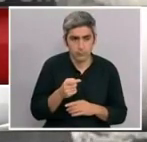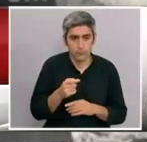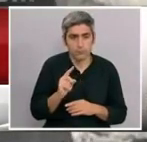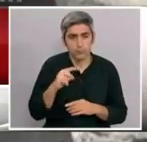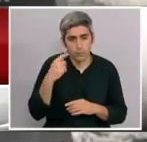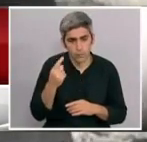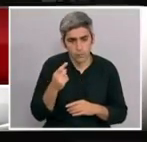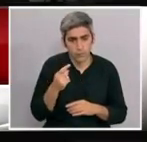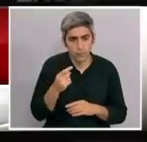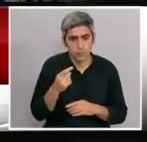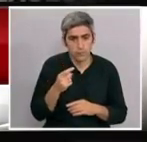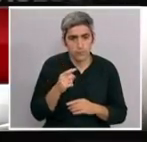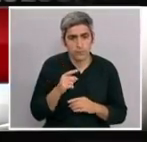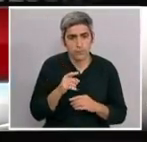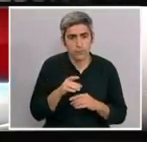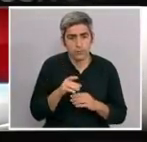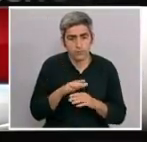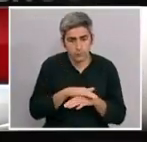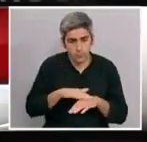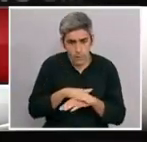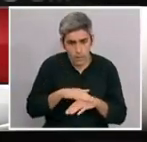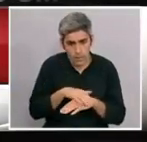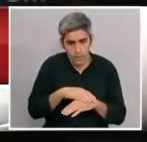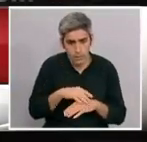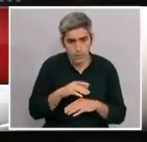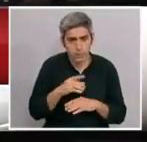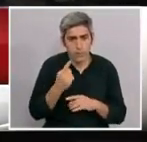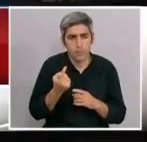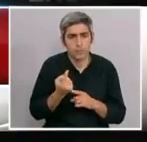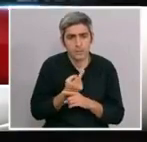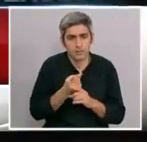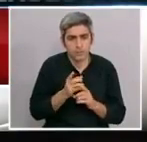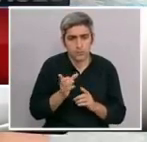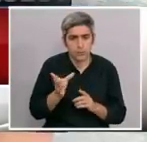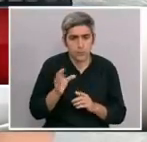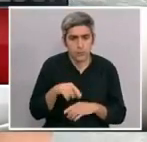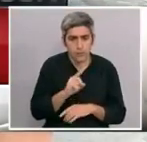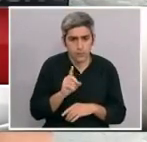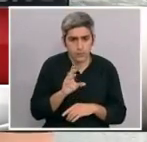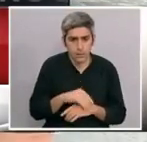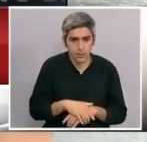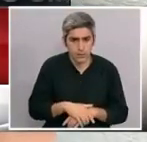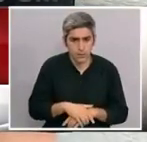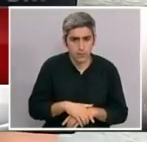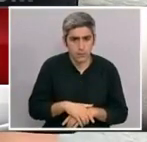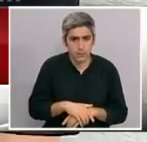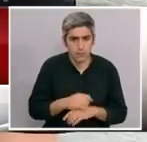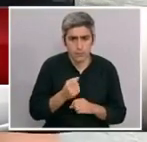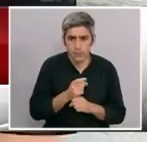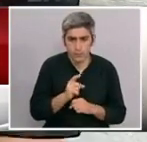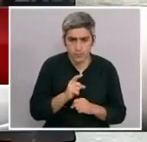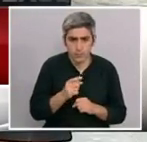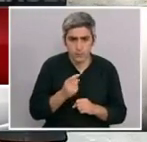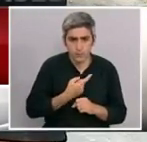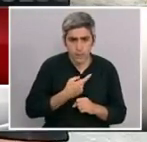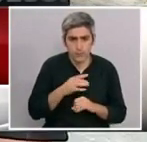depois receitam-te uma pomada, pões a pomada, pões o que for preciso, não vais mais. Mas isso não funcionava assim, eu tinha que